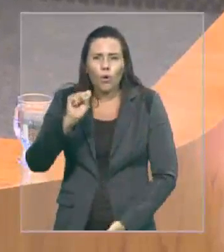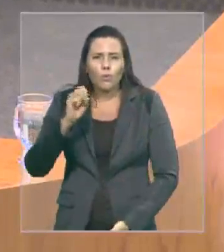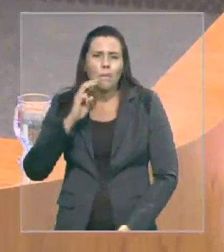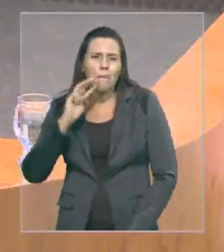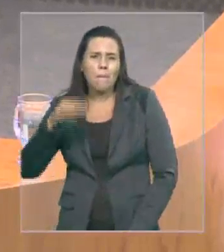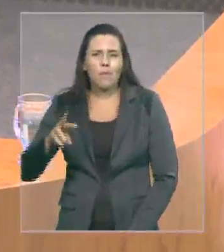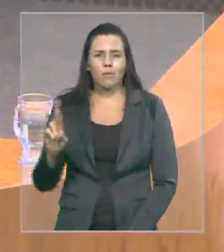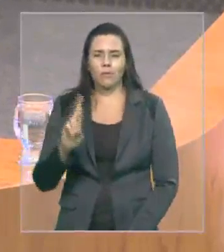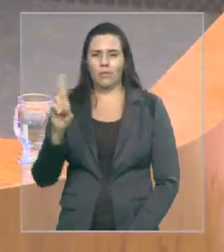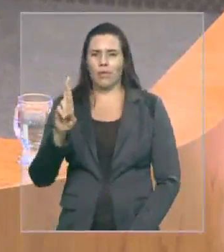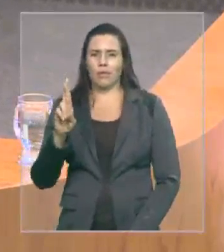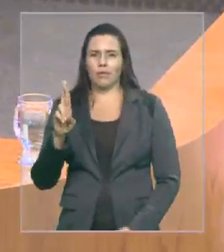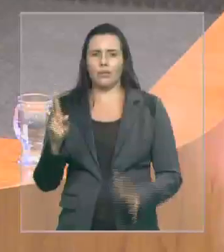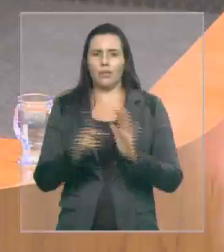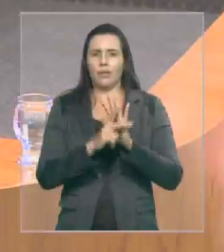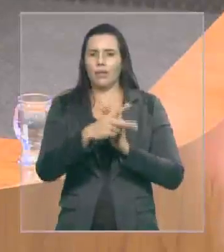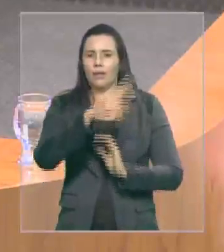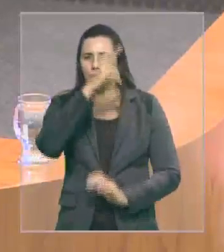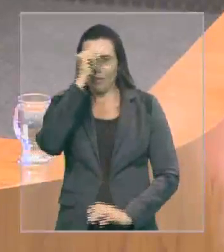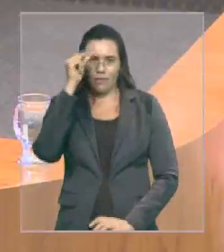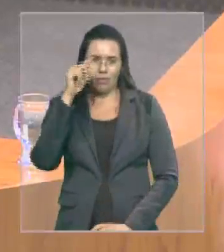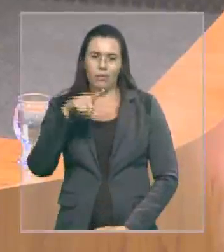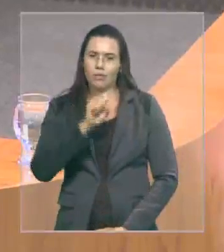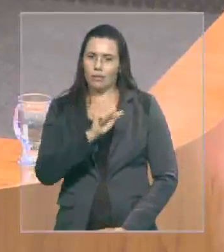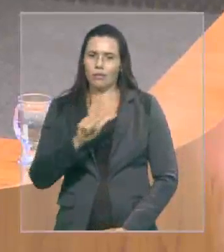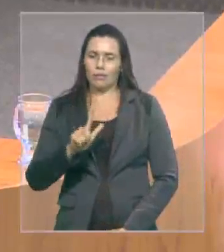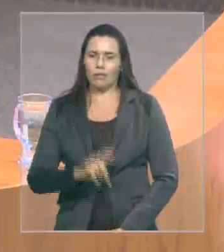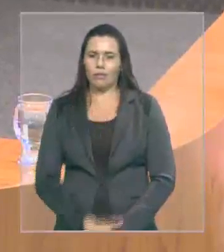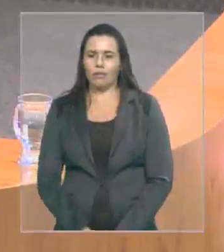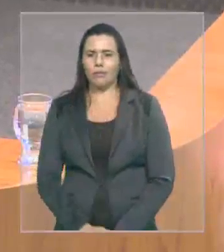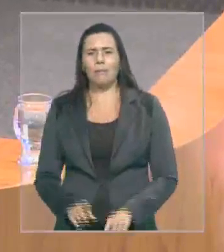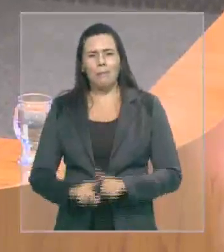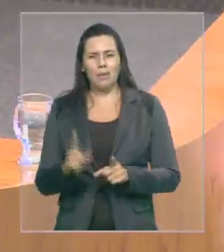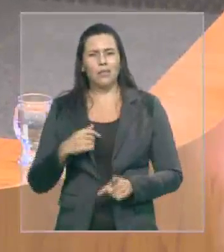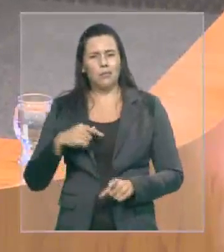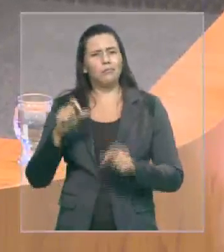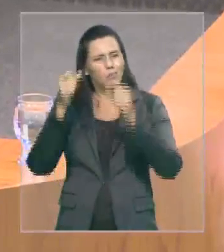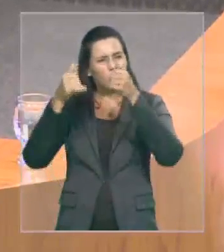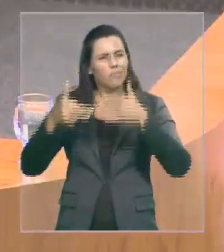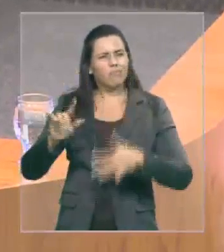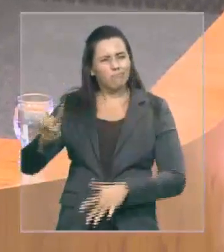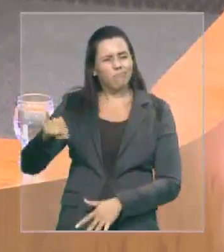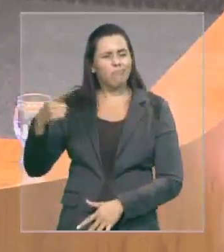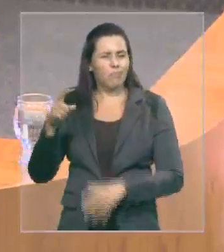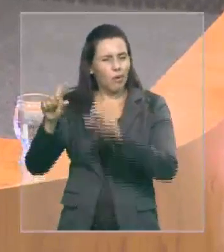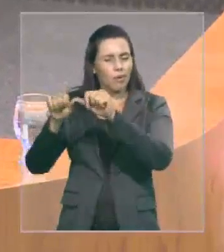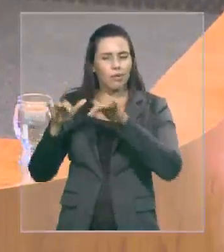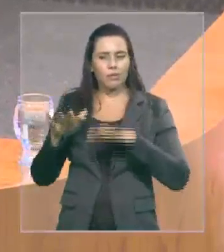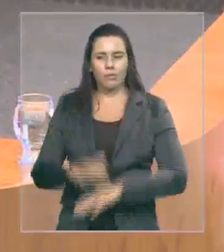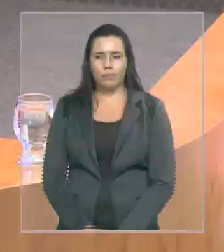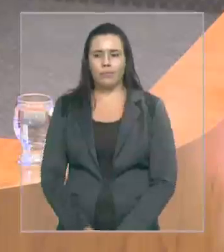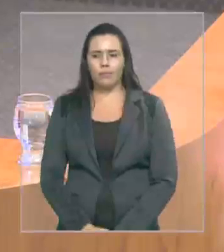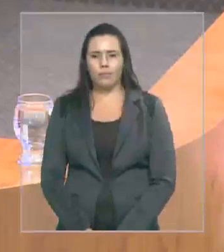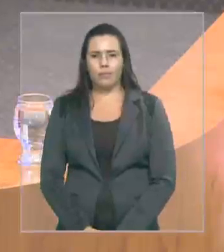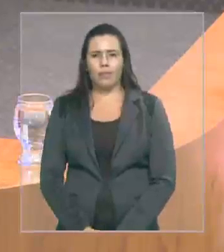momento oportuno. Porque eu deixo só concluir, por gentileza. Medíocre é prometer as creches e não fazer.